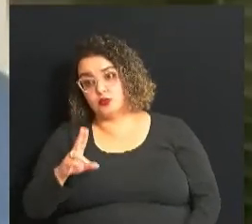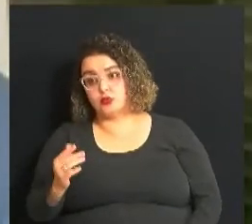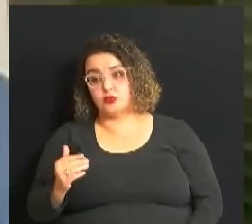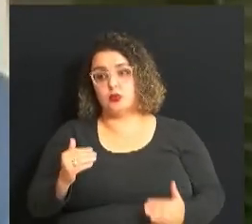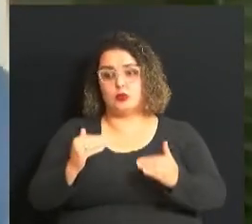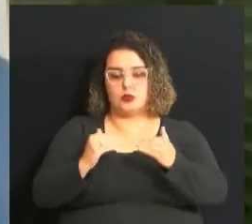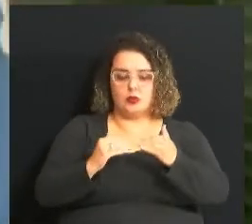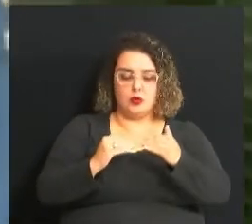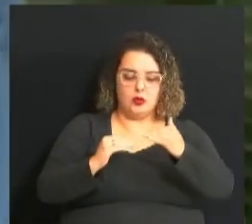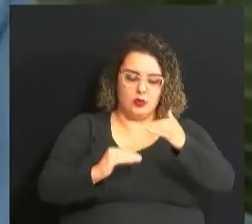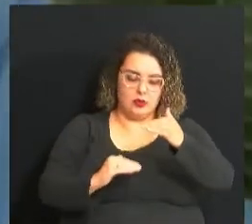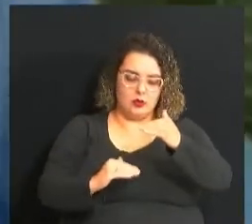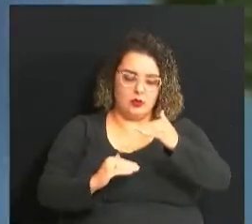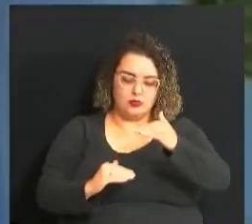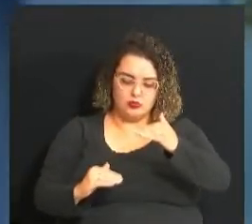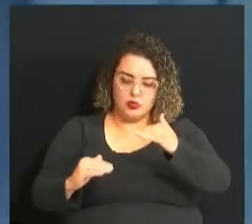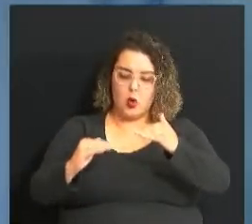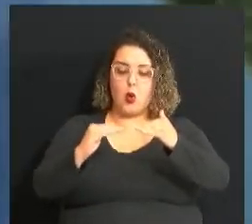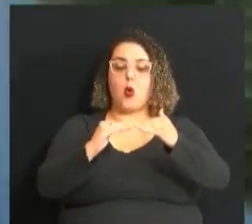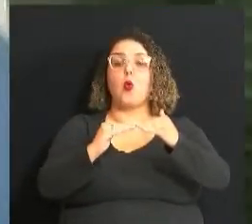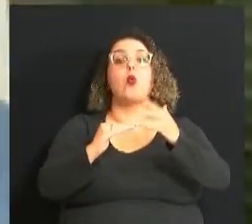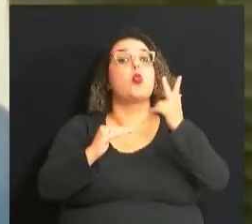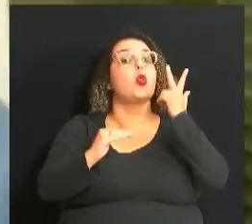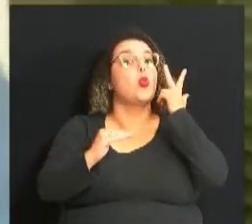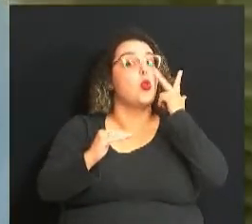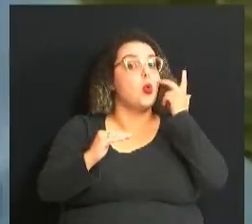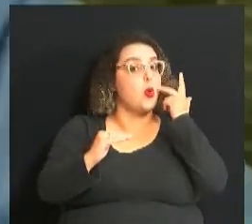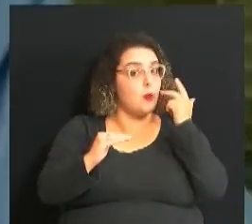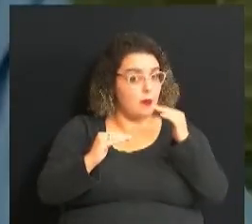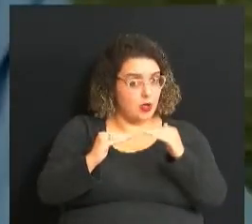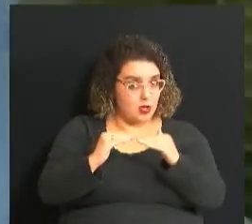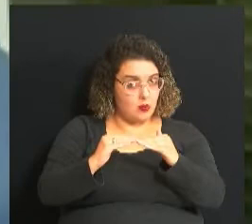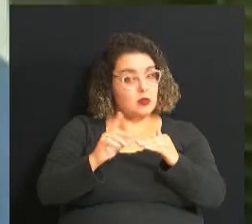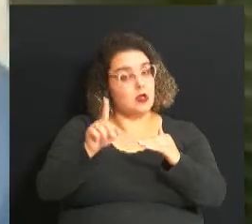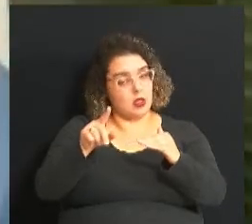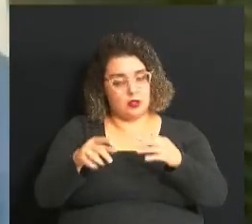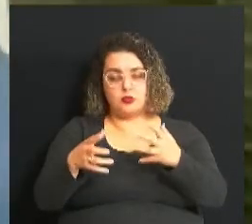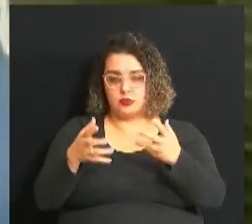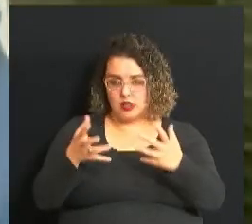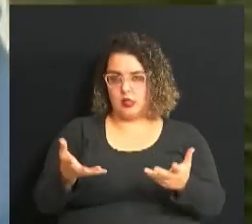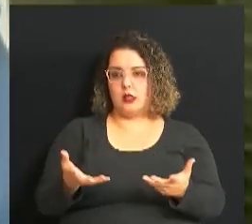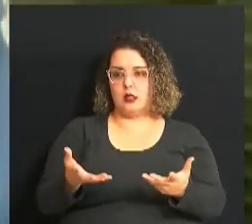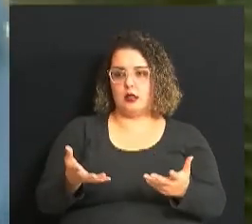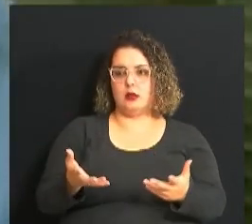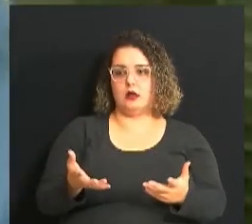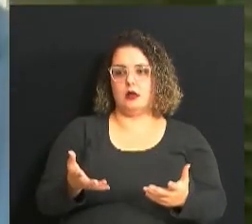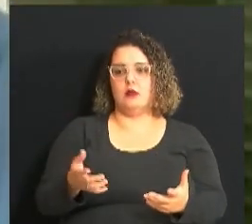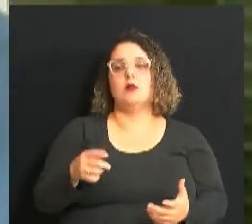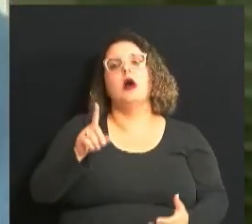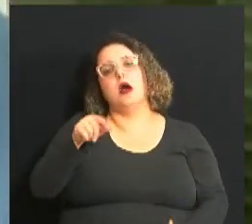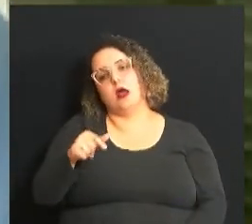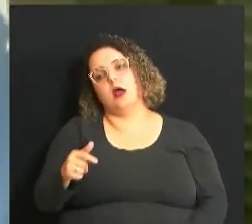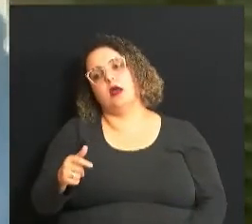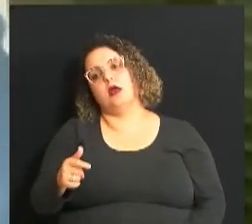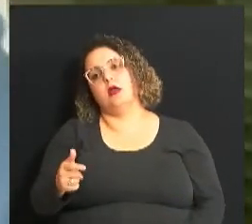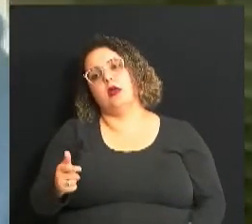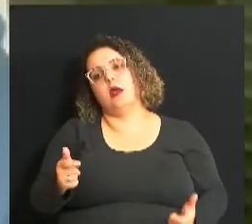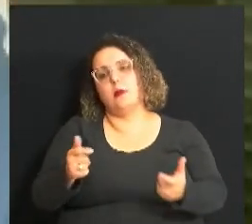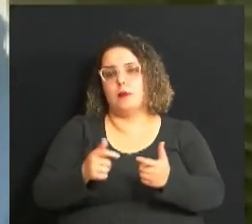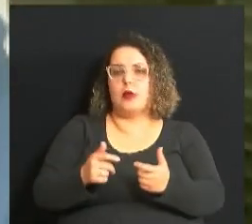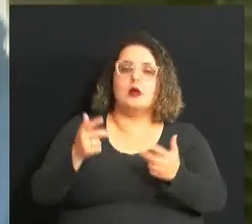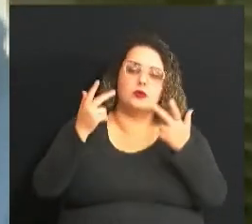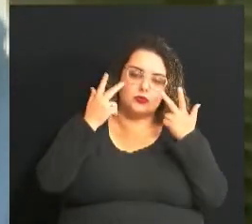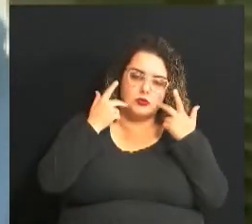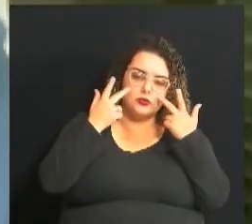para um nível fisiológico, e é isso que nós preconizamos, essa situação é menos frequente.